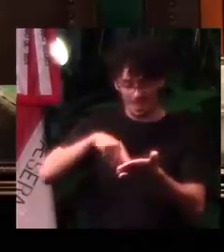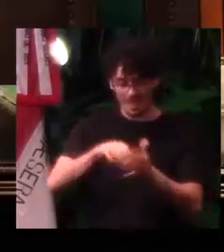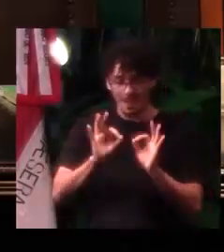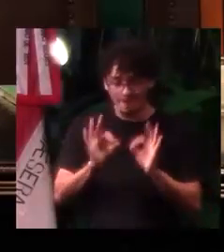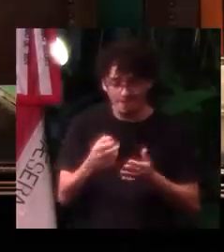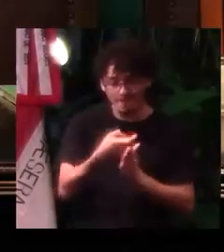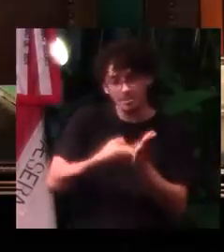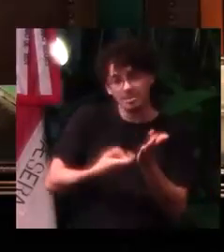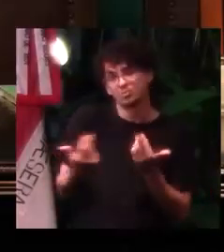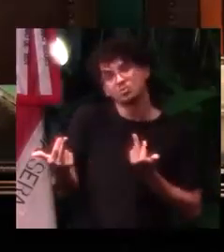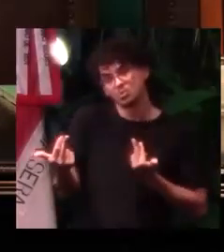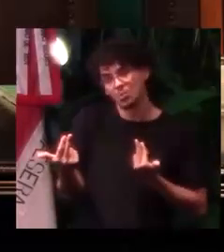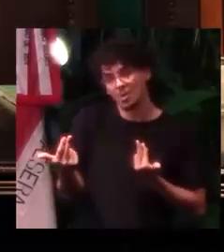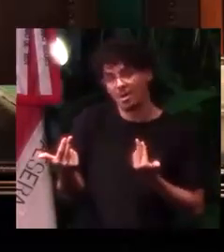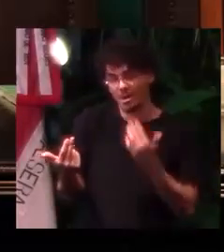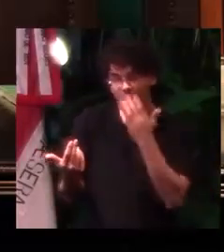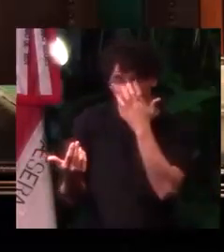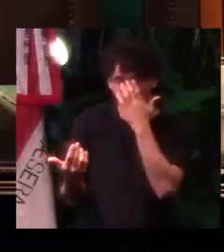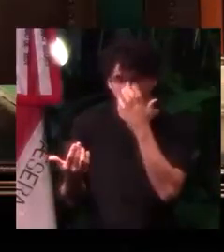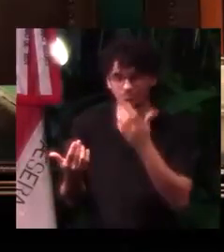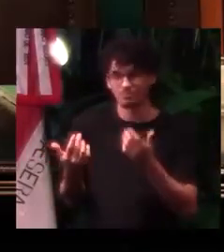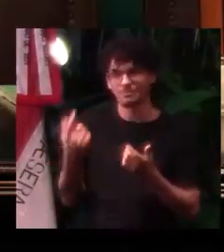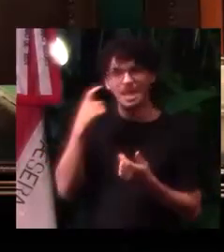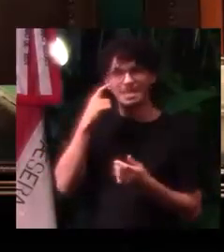que seria algo que exalta,